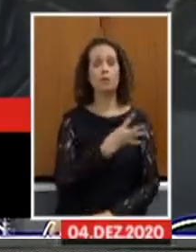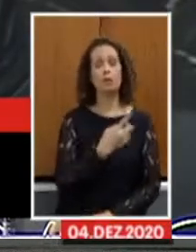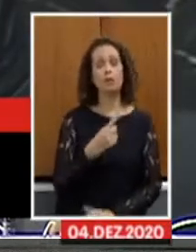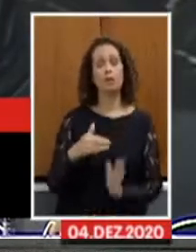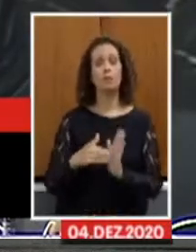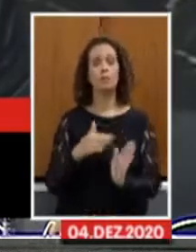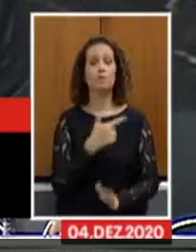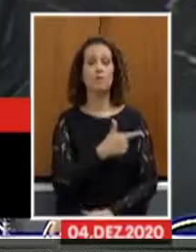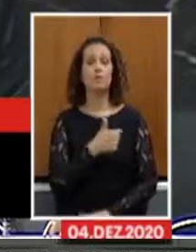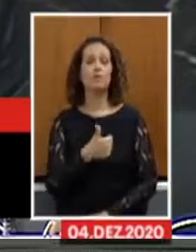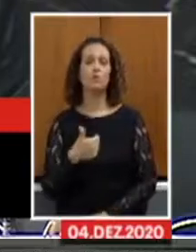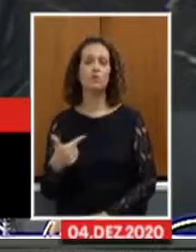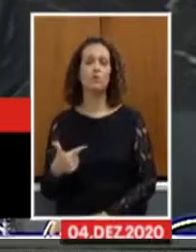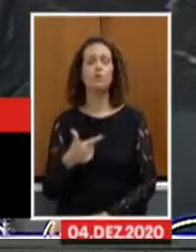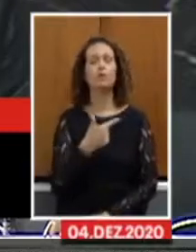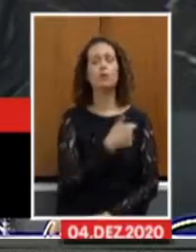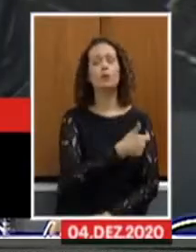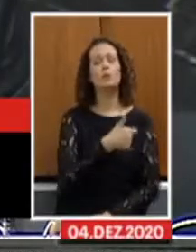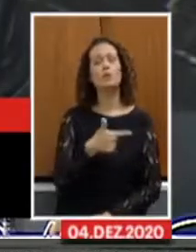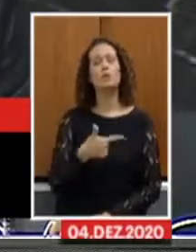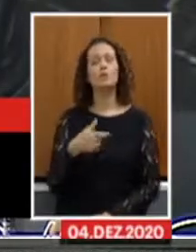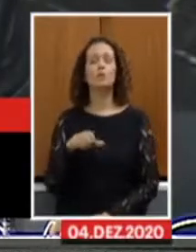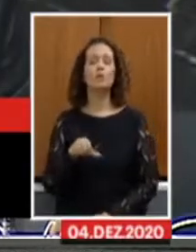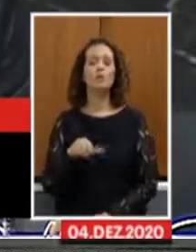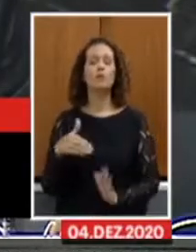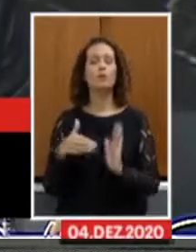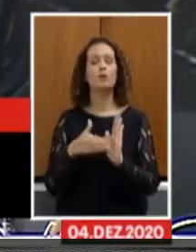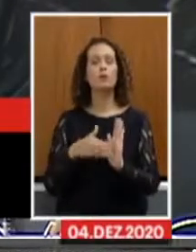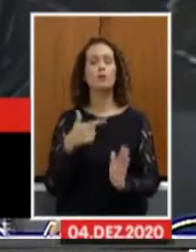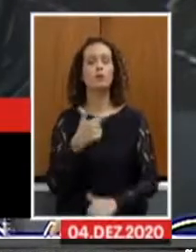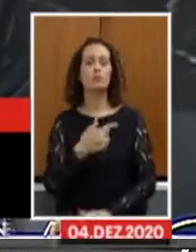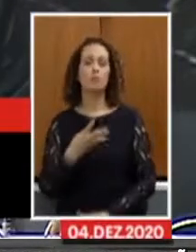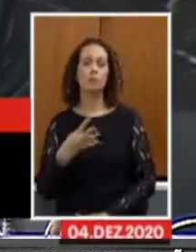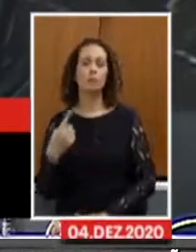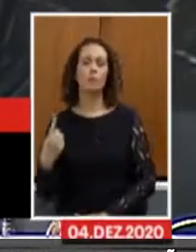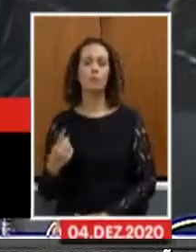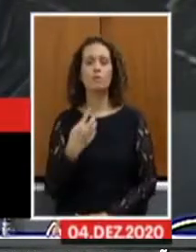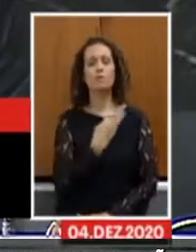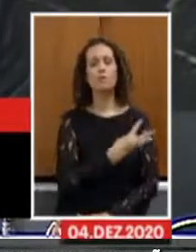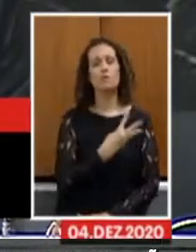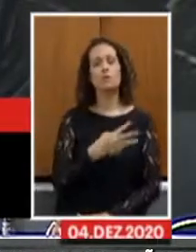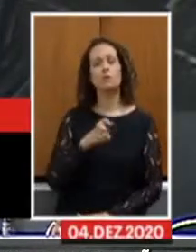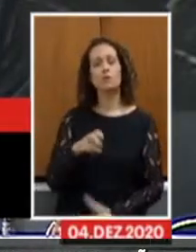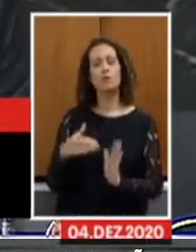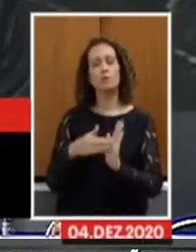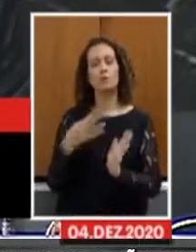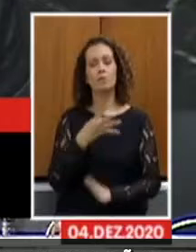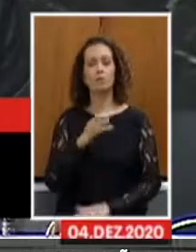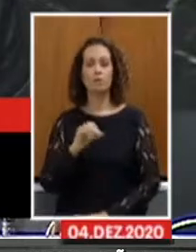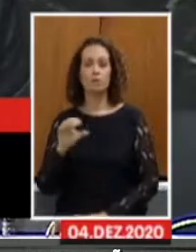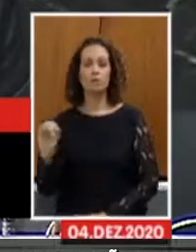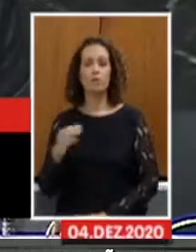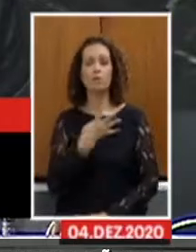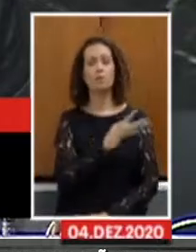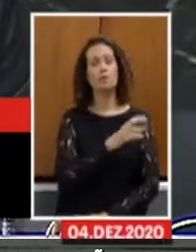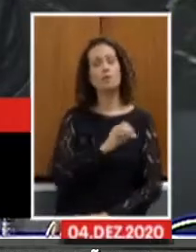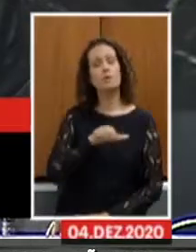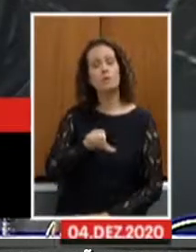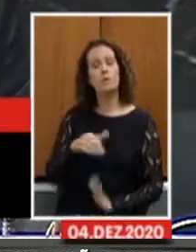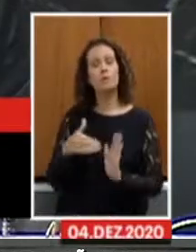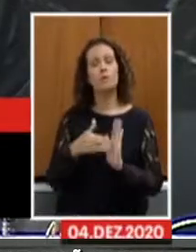121, 129 a 271, 273 a 333, 335 a 400, 409 a